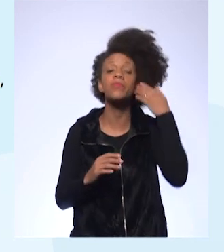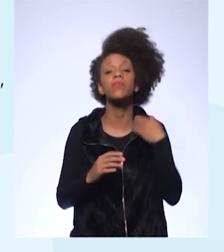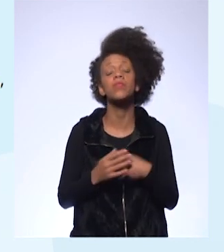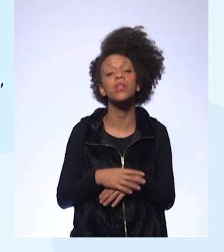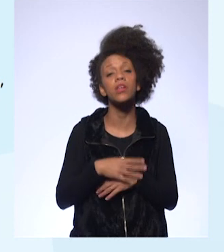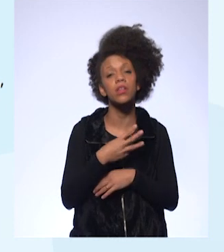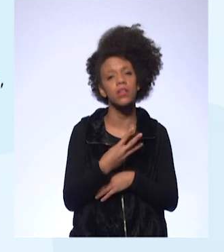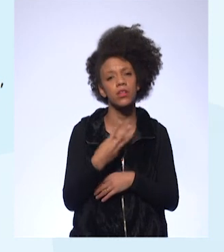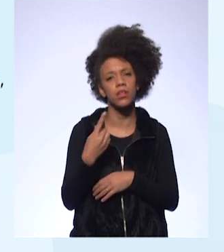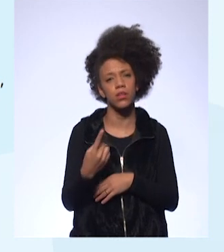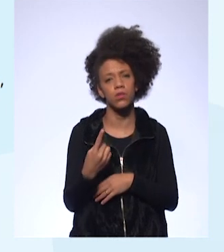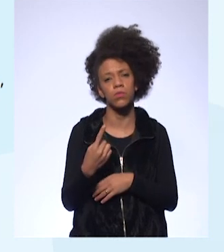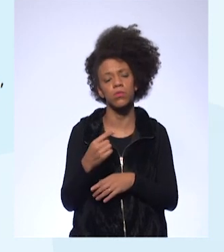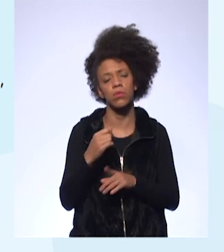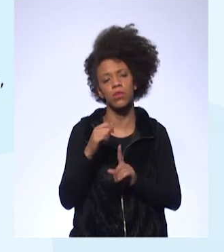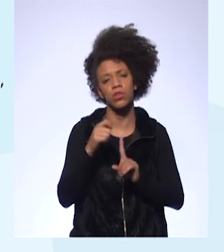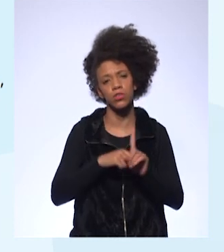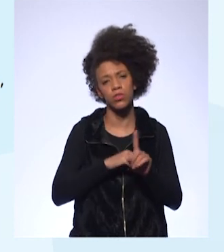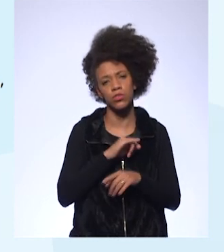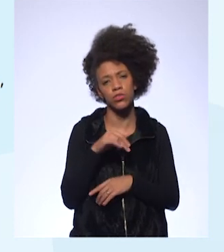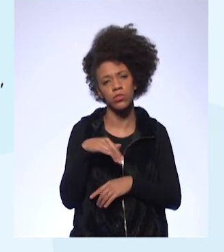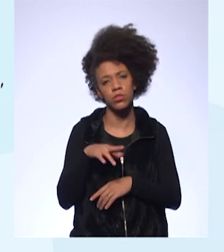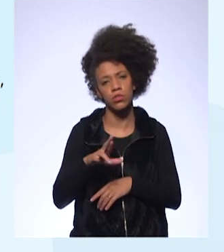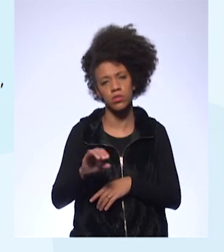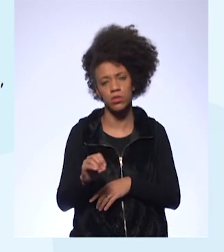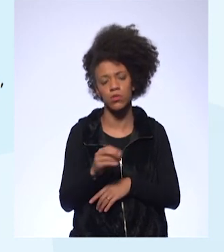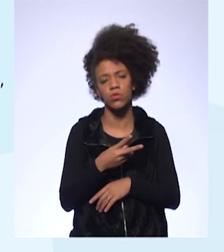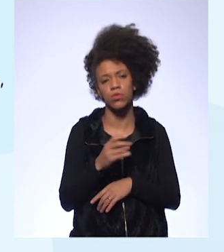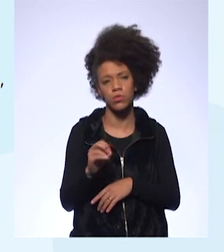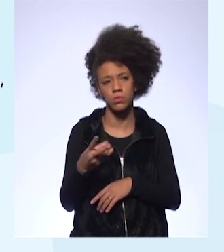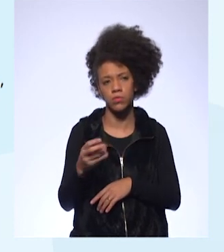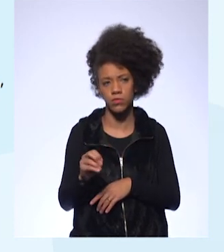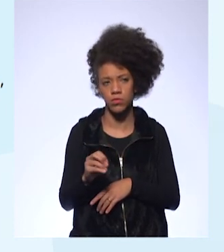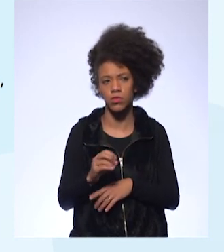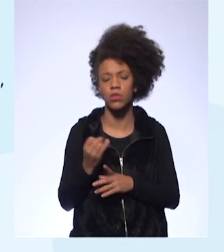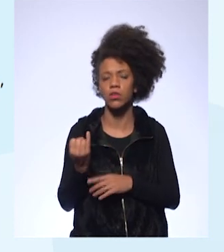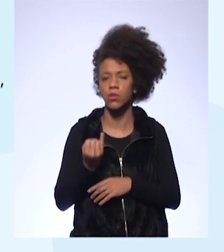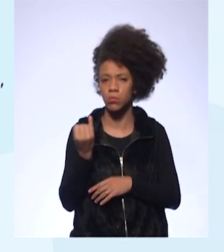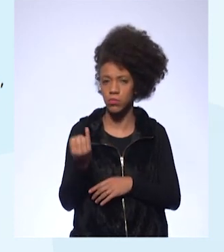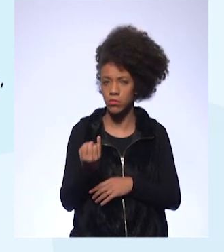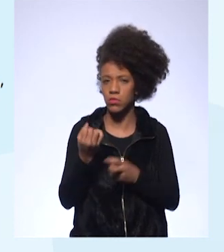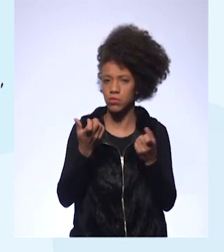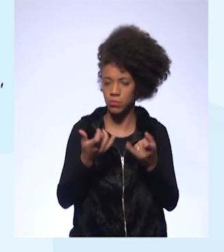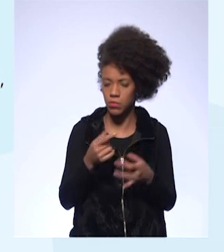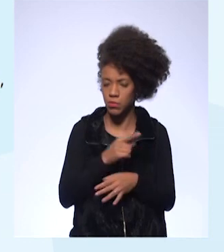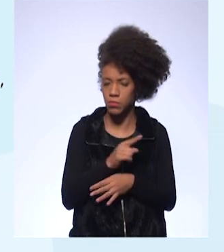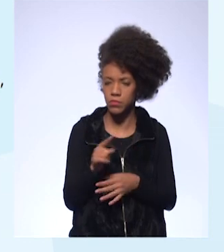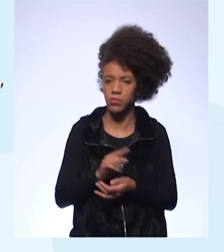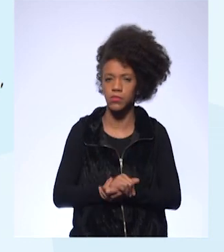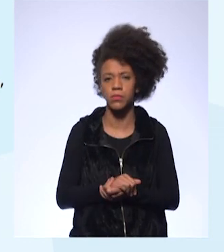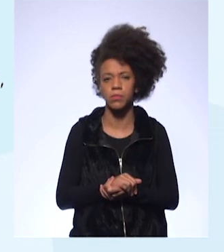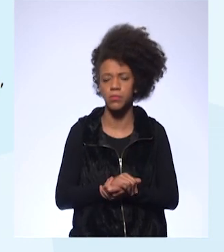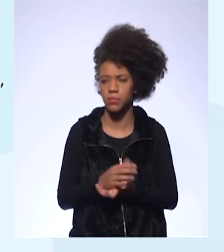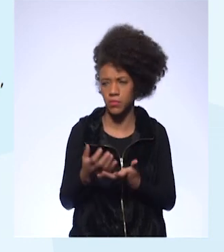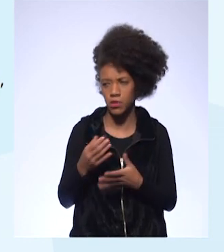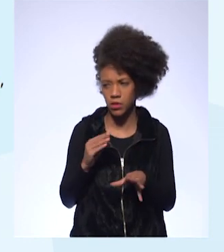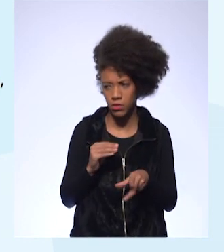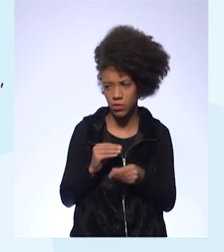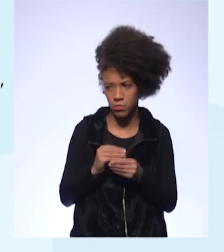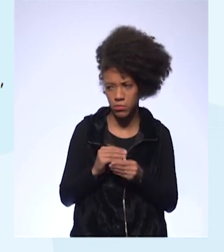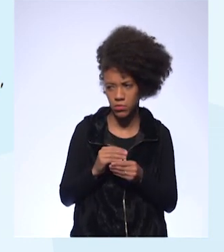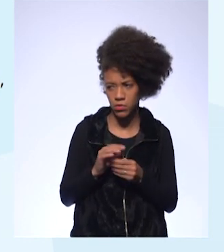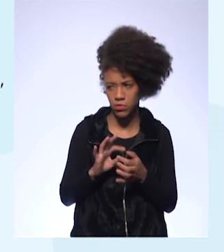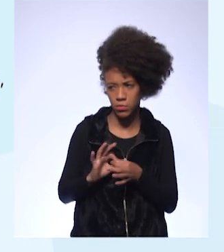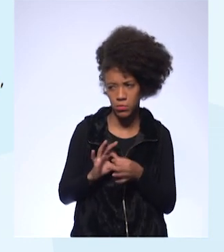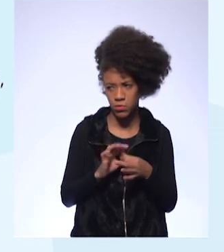de janeiro desse ano, tá? De 2020, que é importante aí retratar para vocês. Quer falar alguma coisa, professora, sobre a União